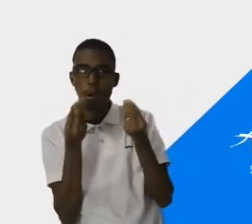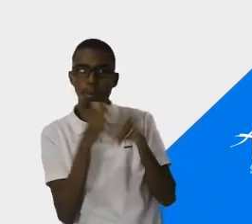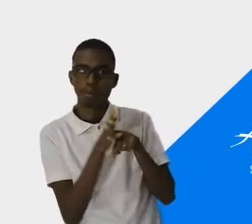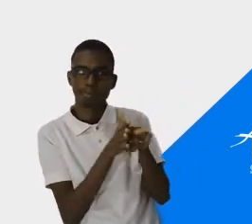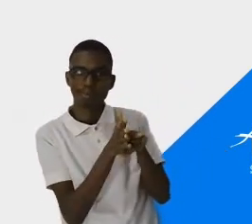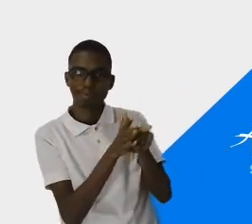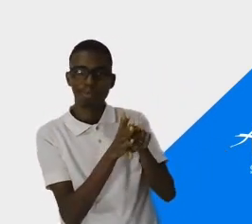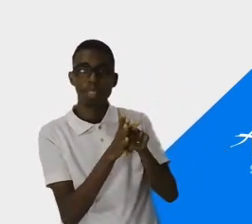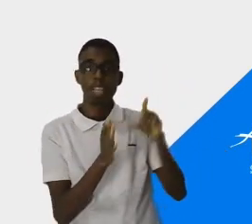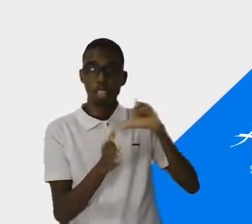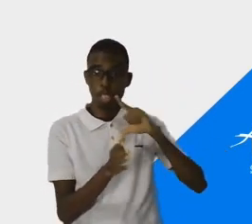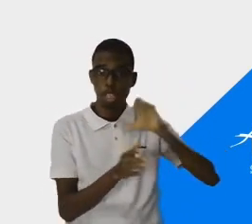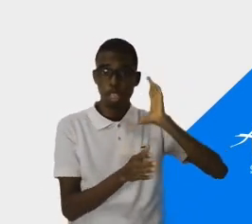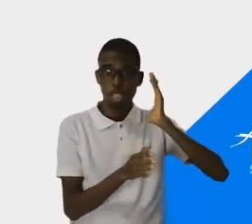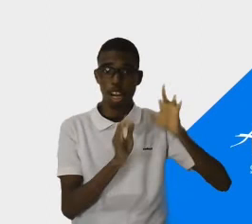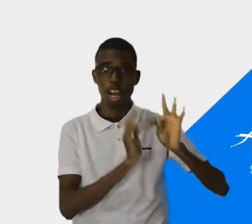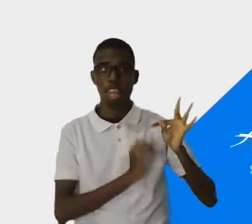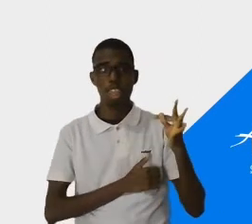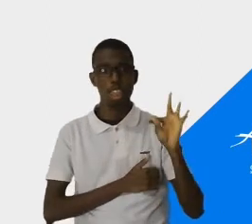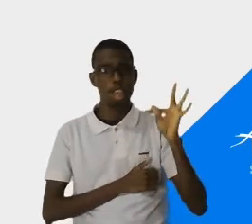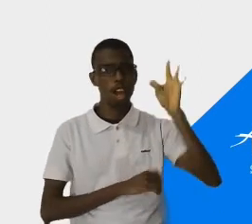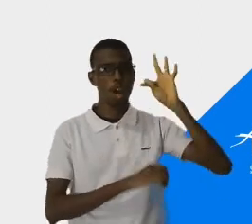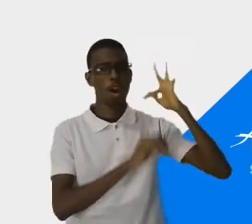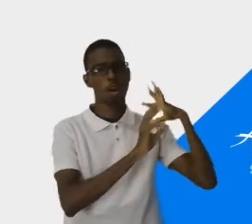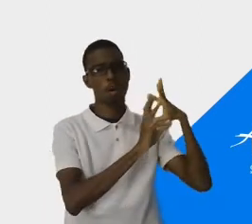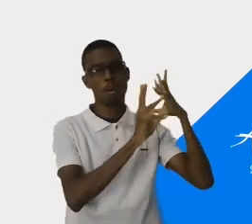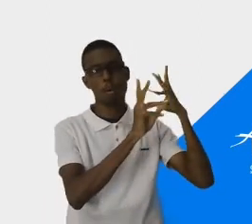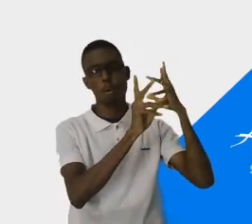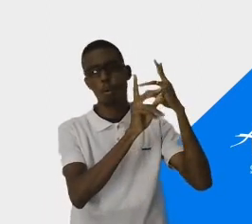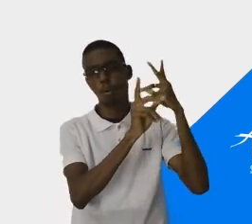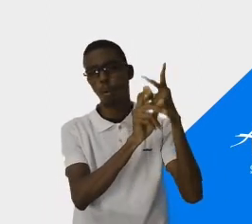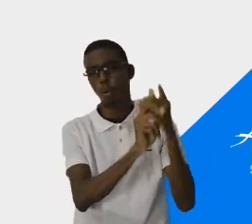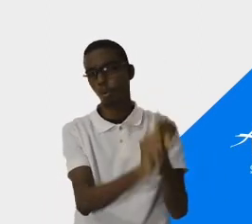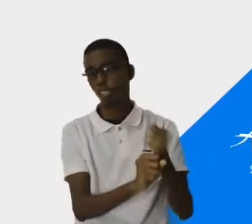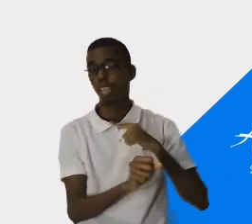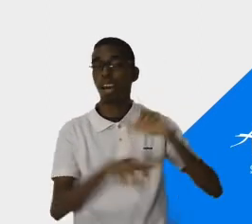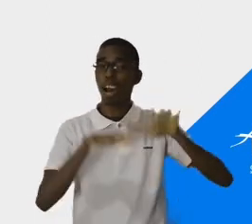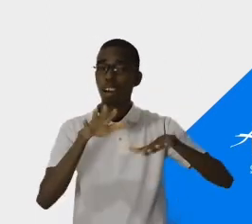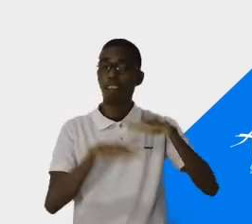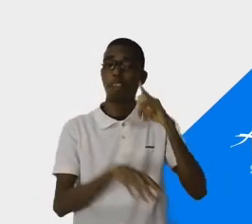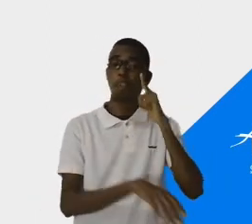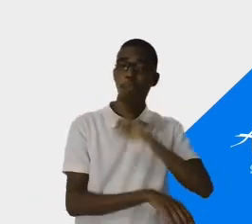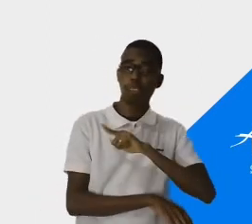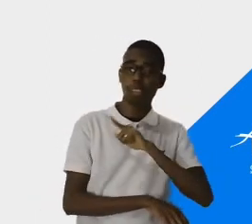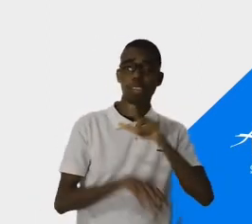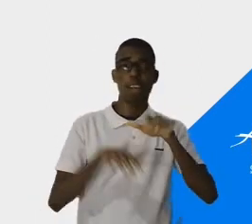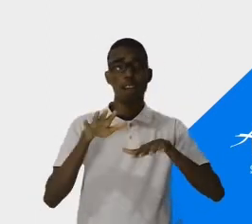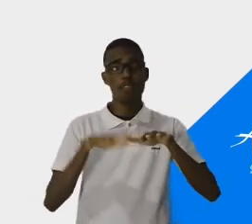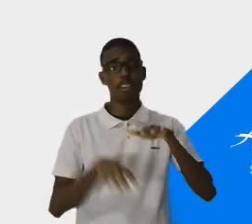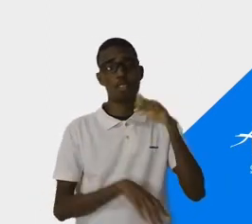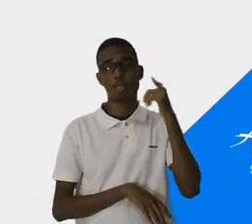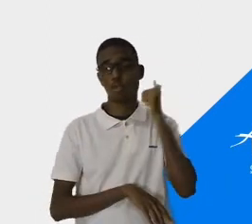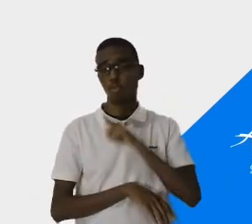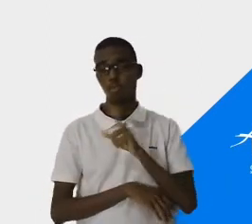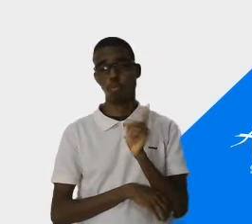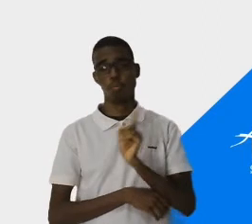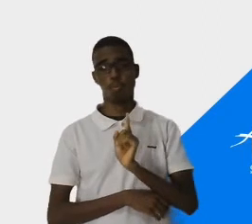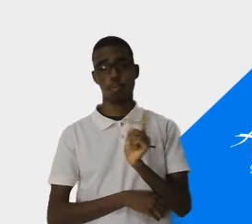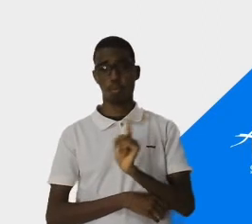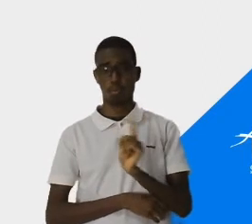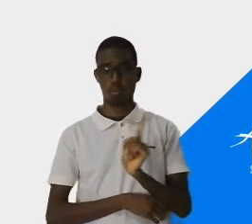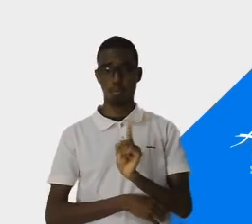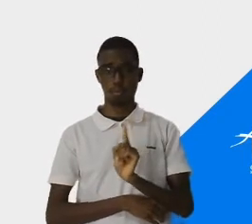teóricos, que às vezes dava certo, às vezes não dava, Nem sempre a